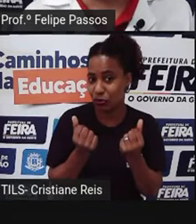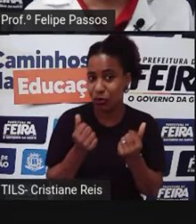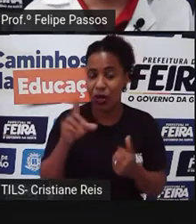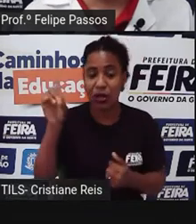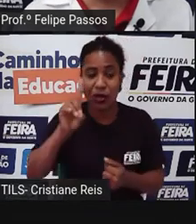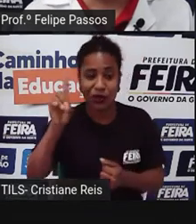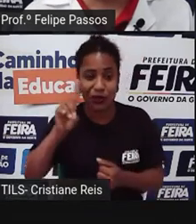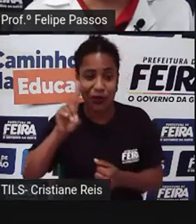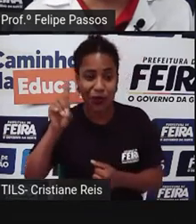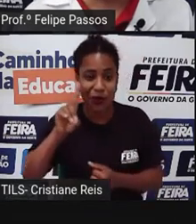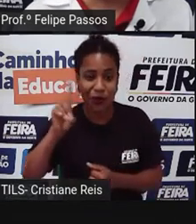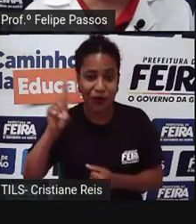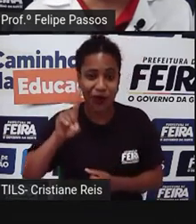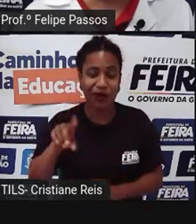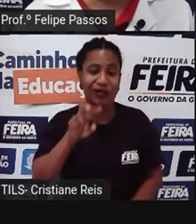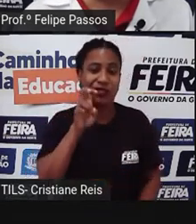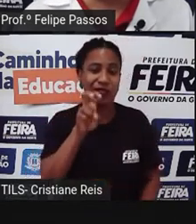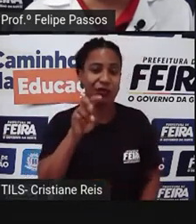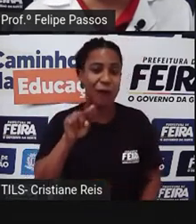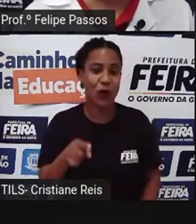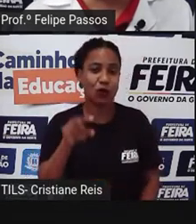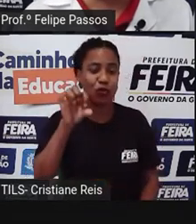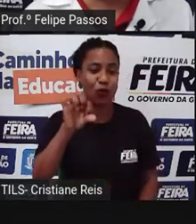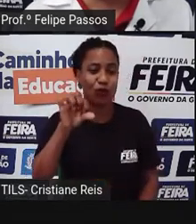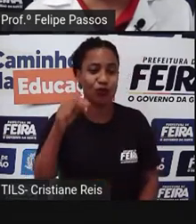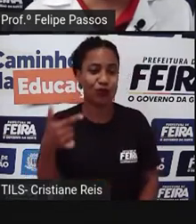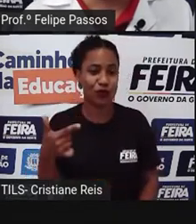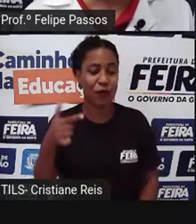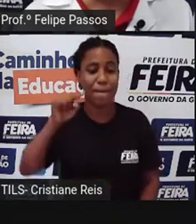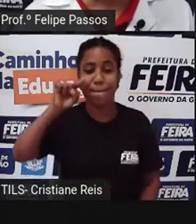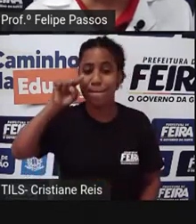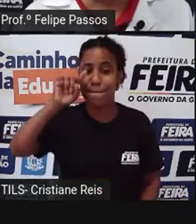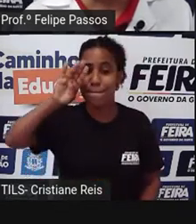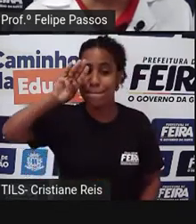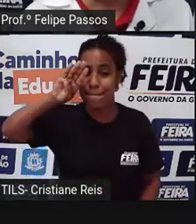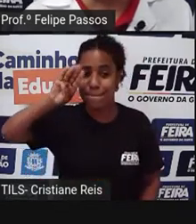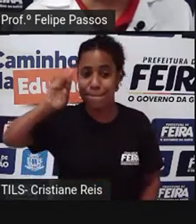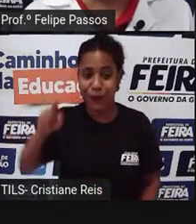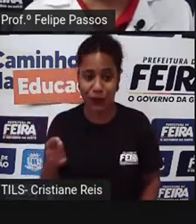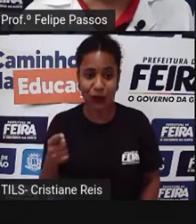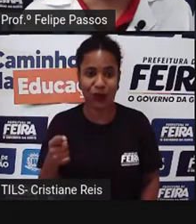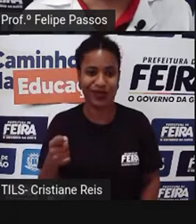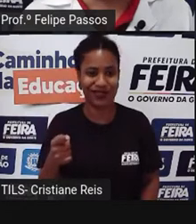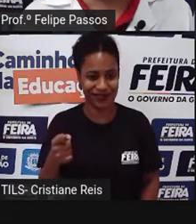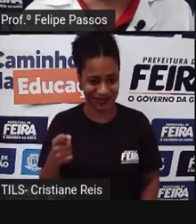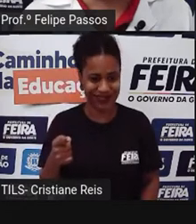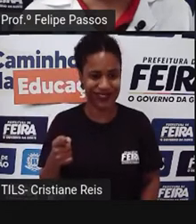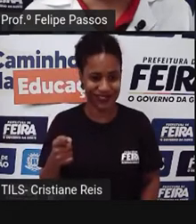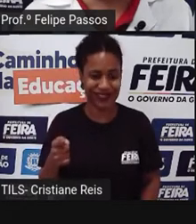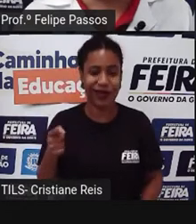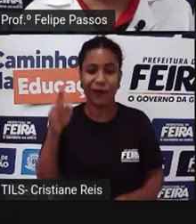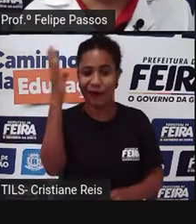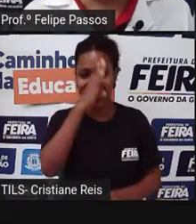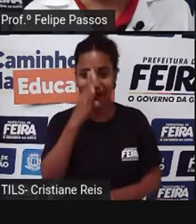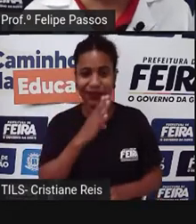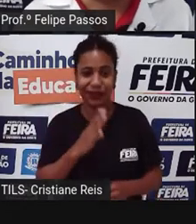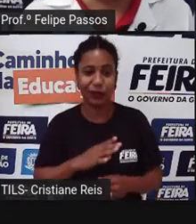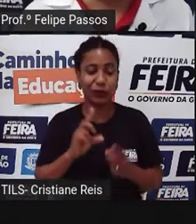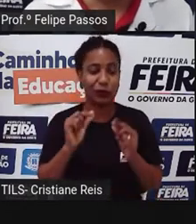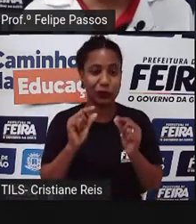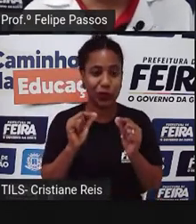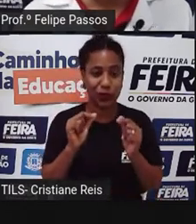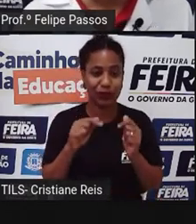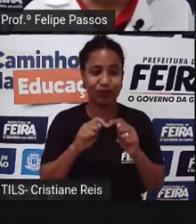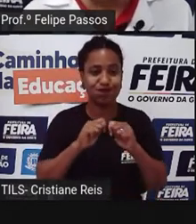né, 5,92 bilhões de dólares sendo gastos aqui no Brasil, né? Entrando no nosso